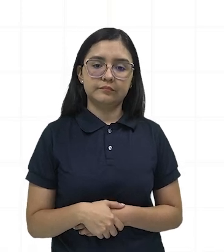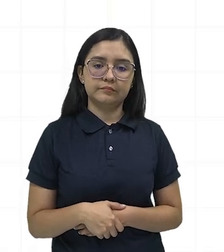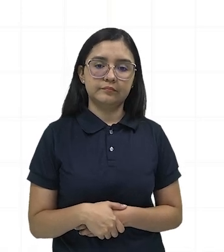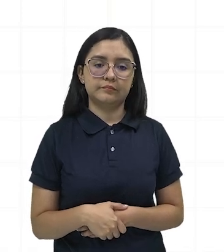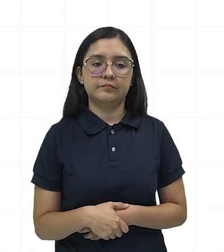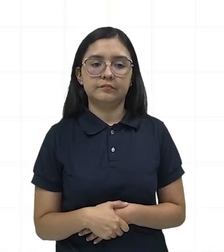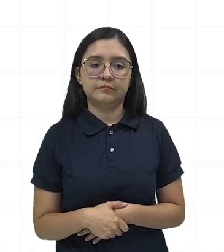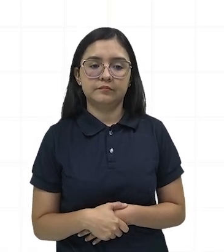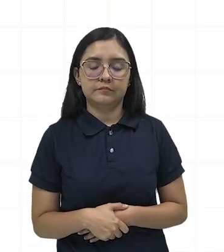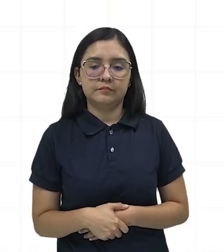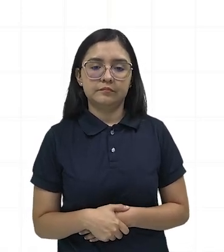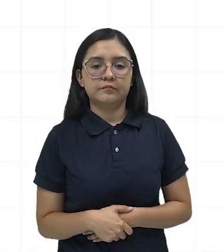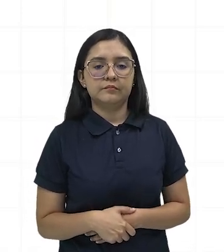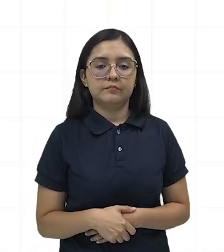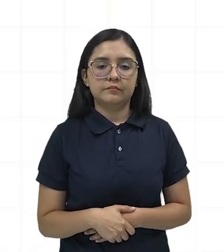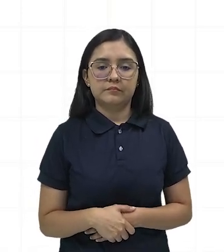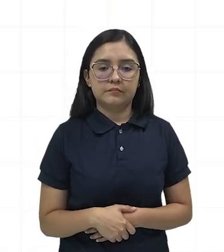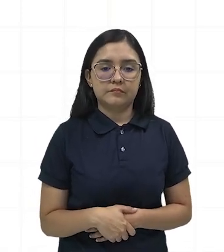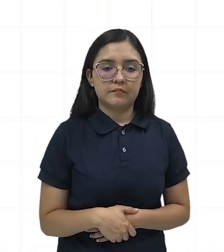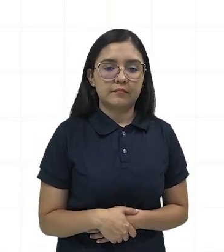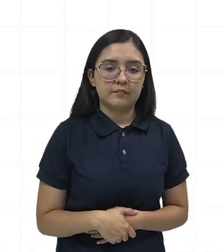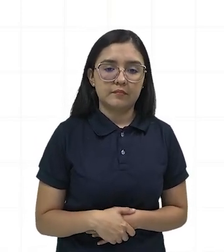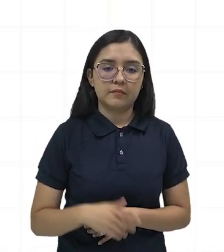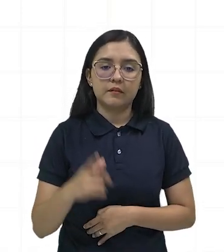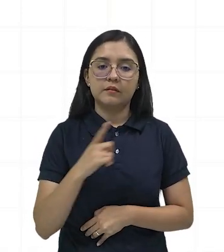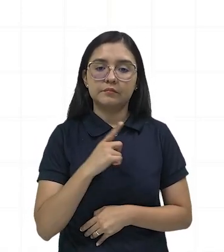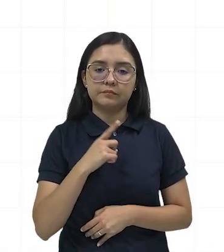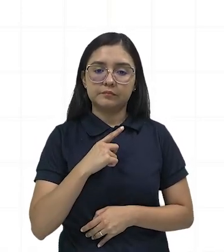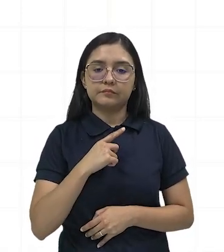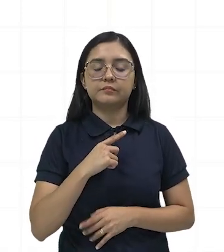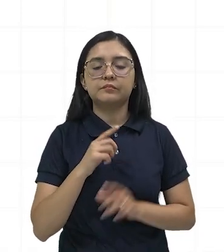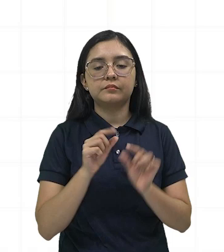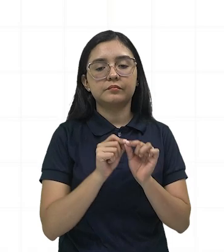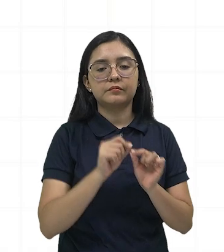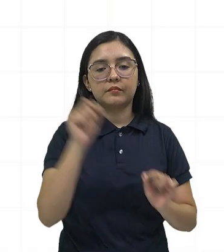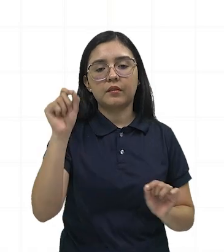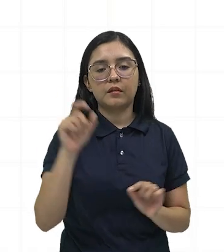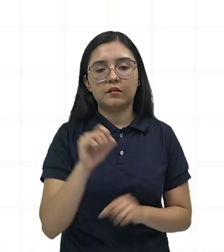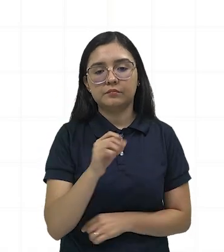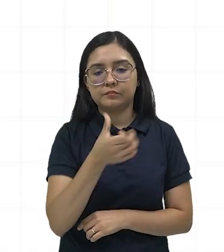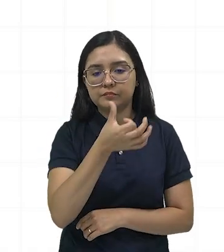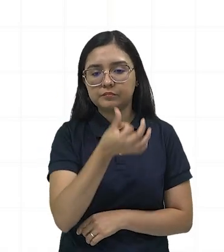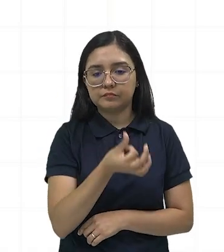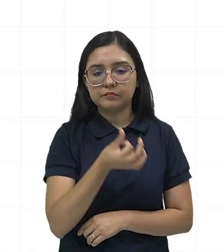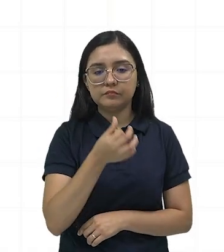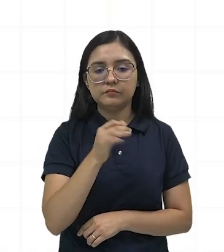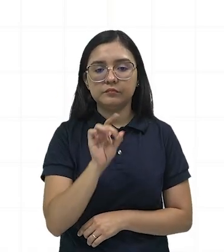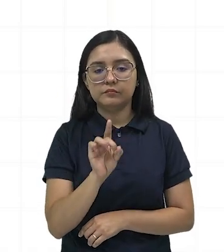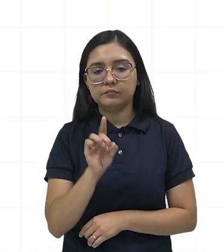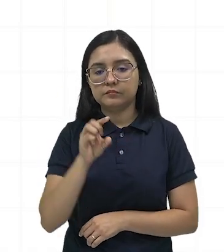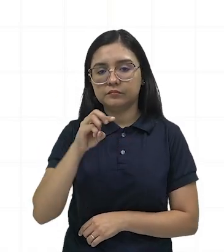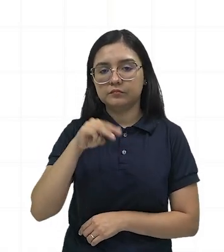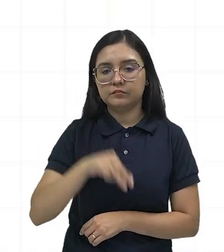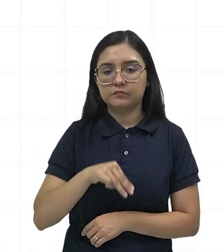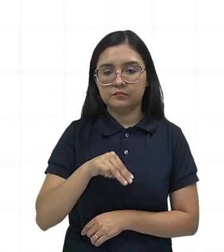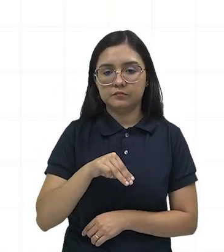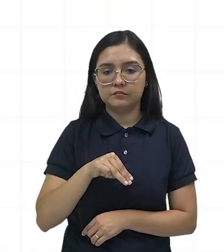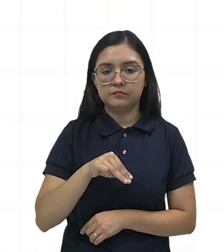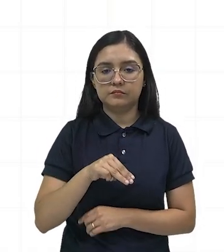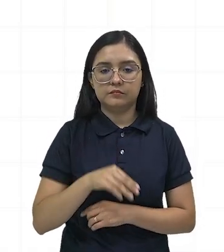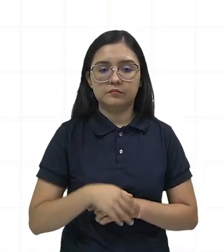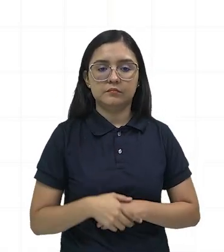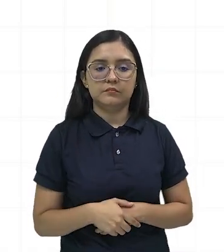bem. Depois, nós temos um lado aqui de 6